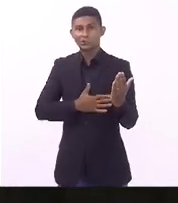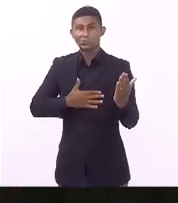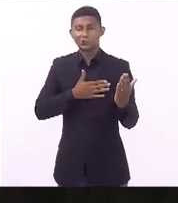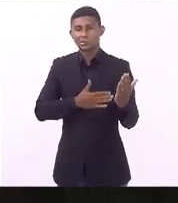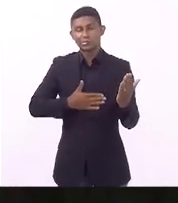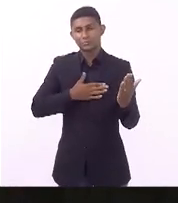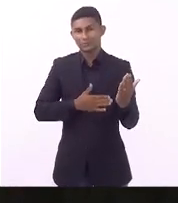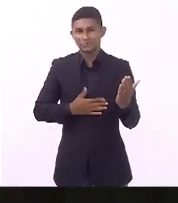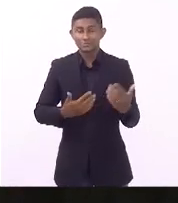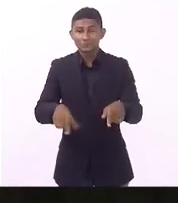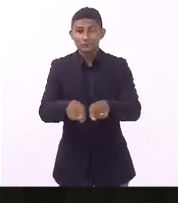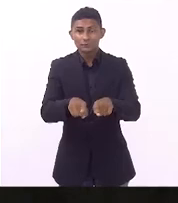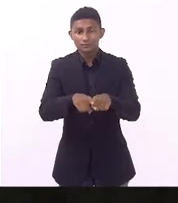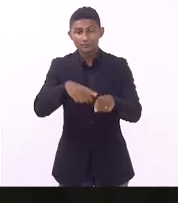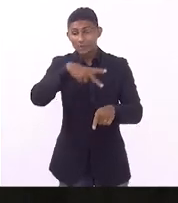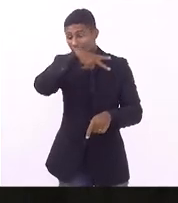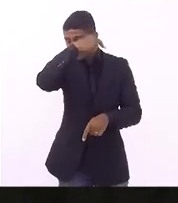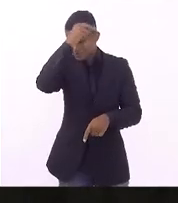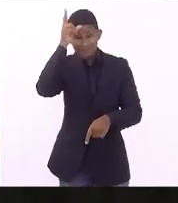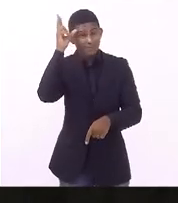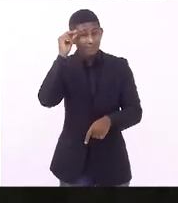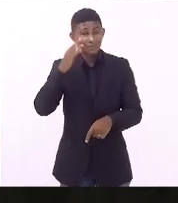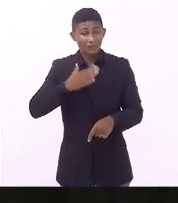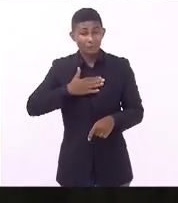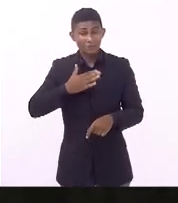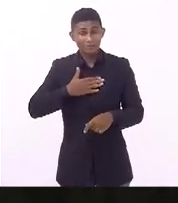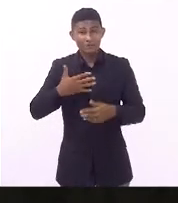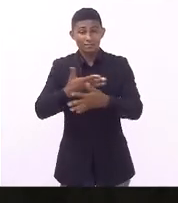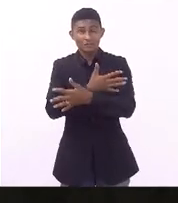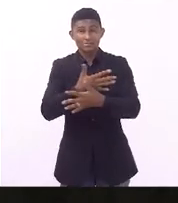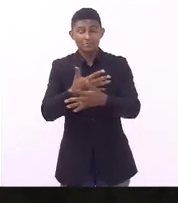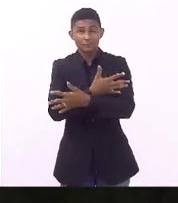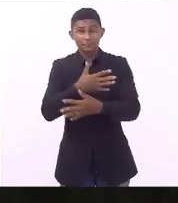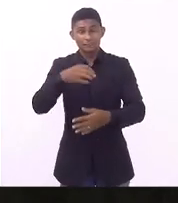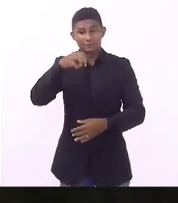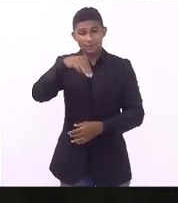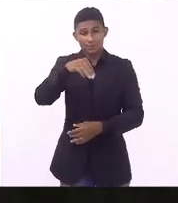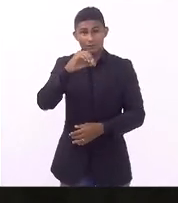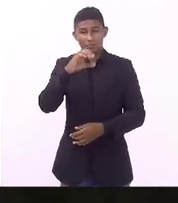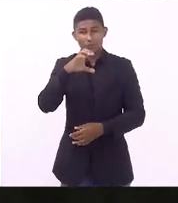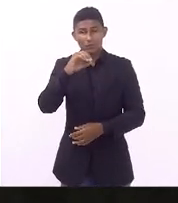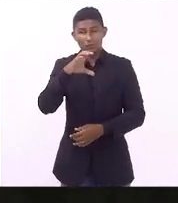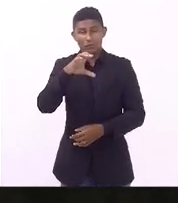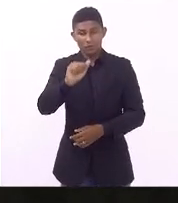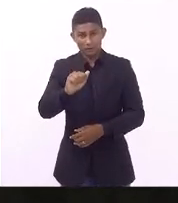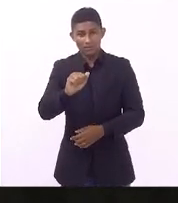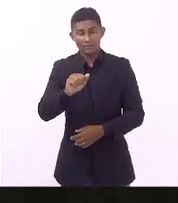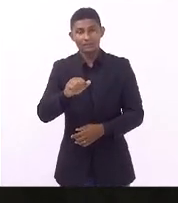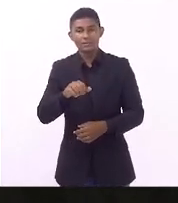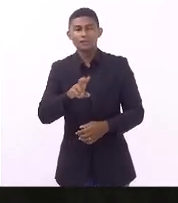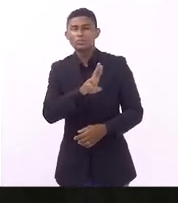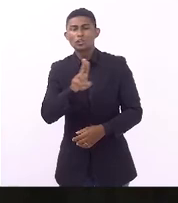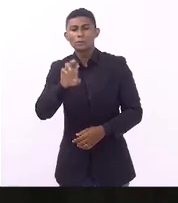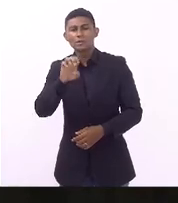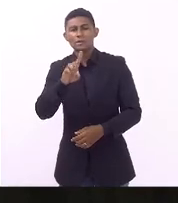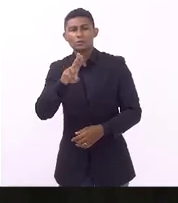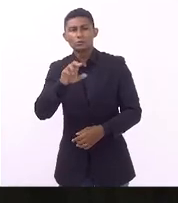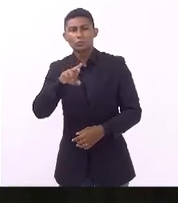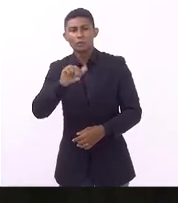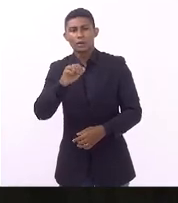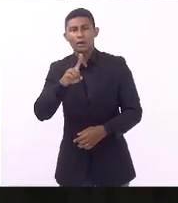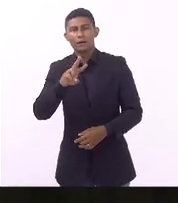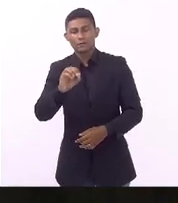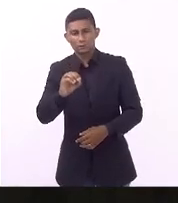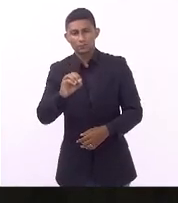também do prefeito da minha querida cidade de Mococa, Eduardo Barizon. Isso me emocionou muito. Quero agradecer as